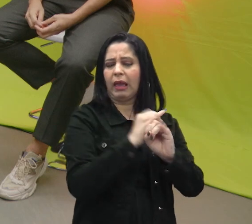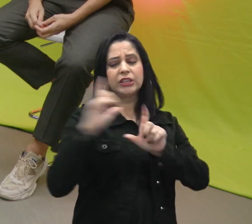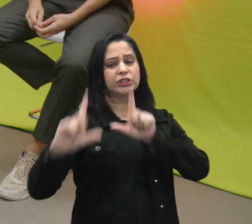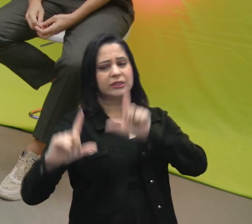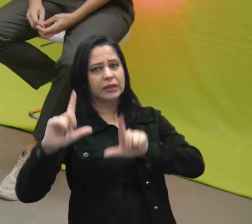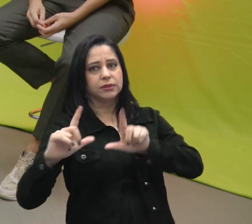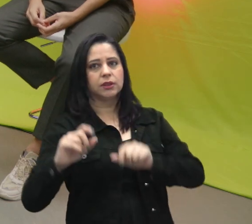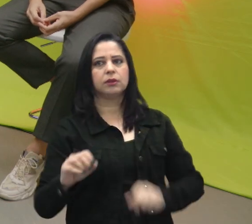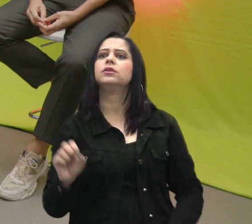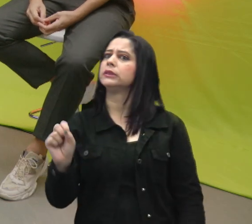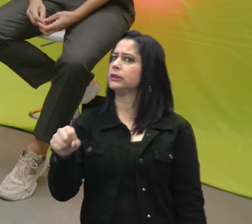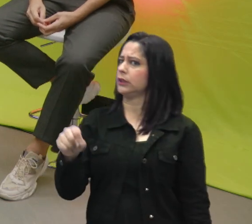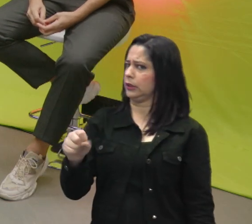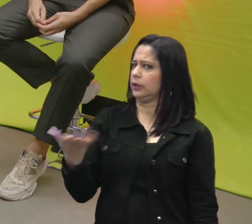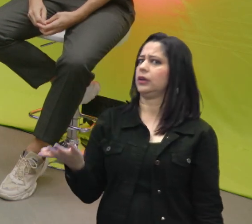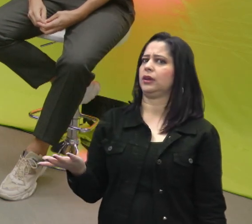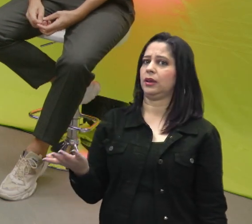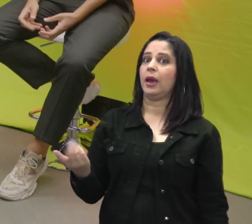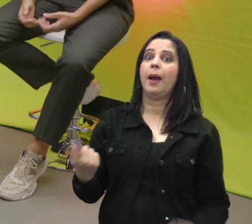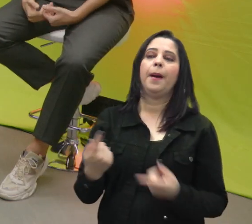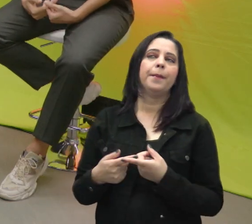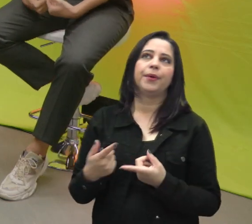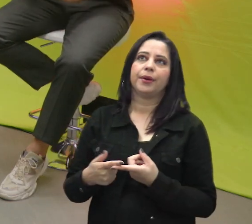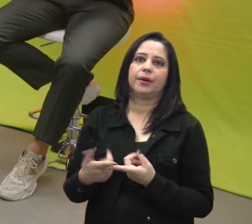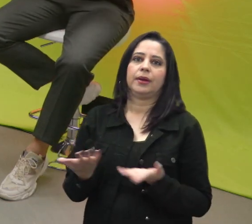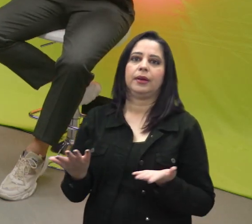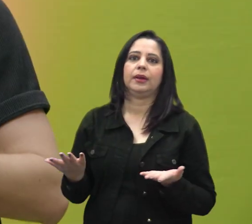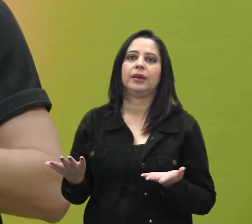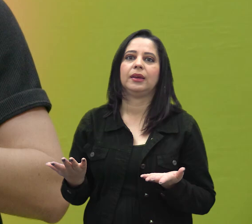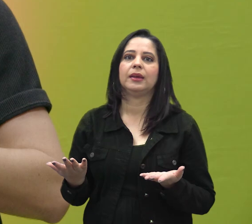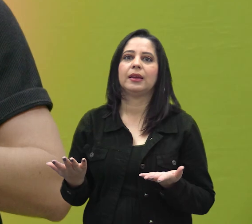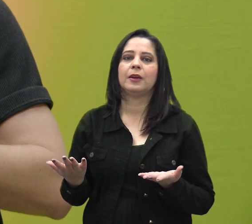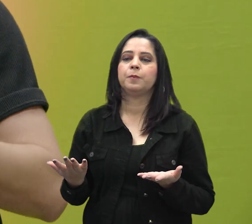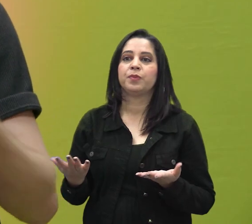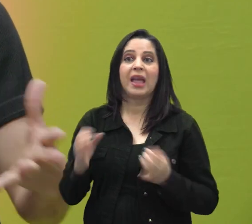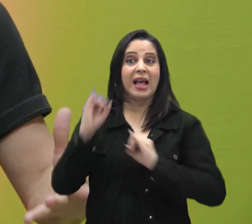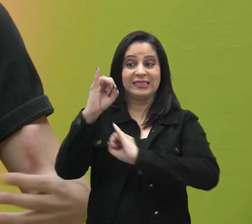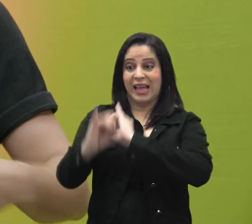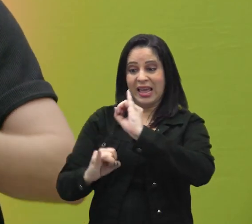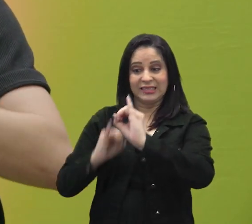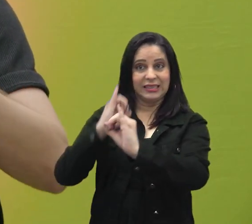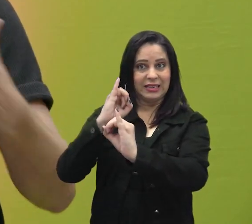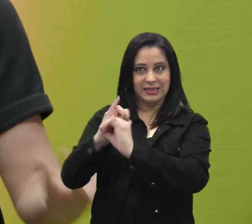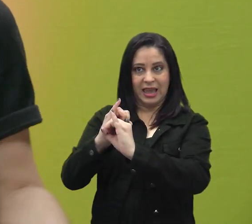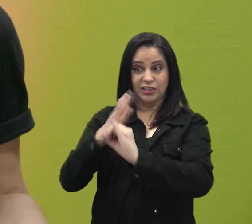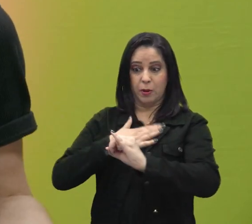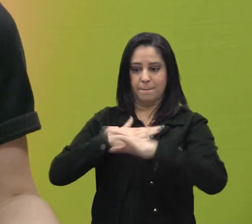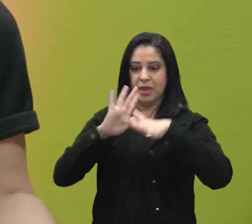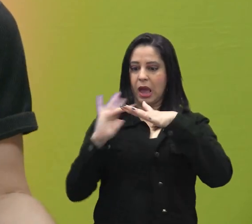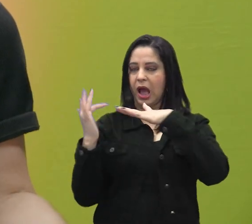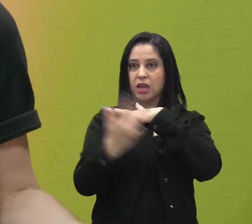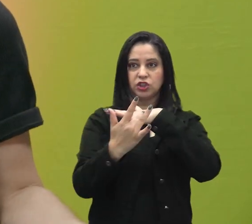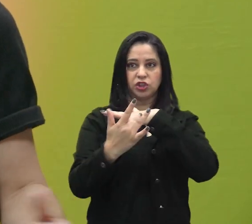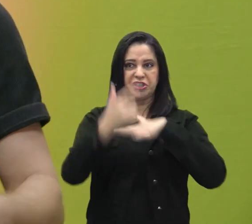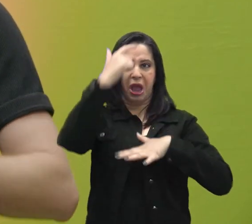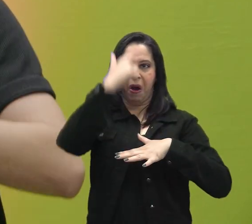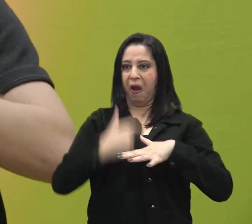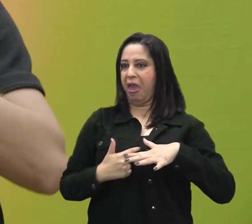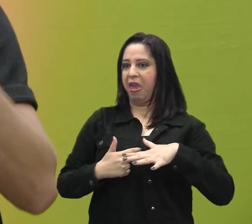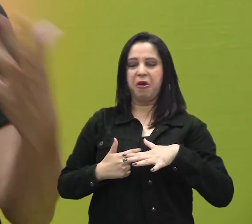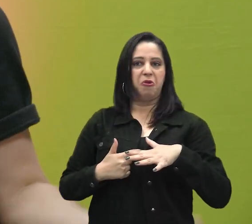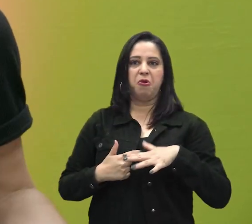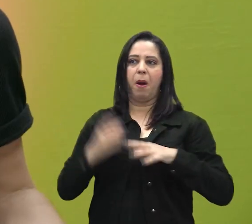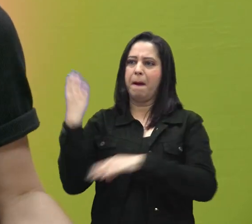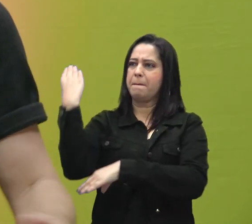mídias? Ah, total. Porque, na realidade, assim, eu tenho um espaço, eu faço o que eu quero nas minhas redes sociais, eu